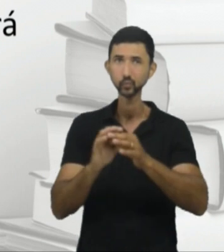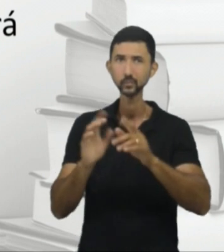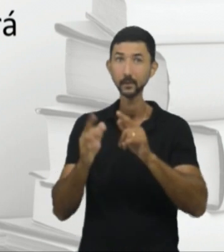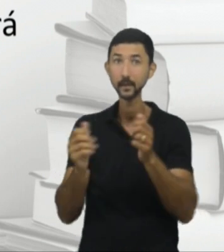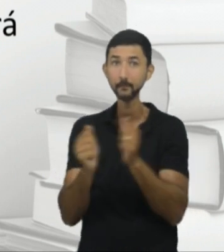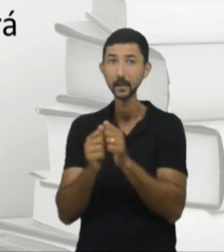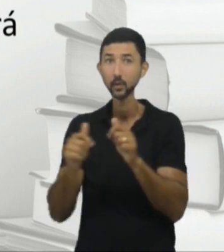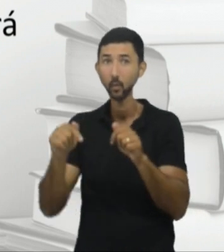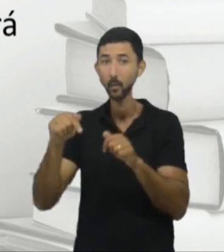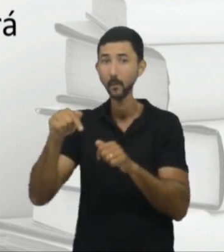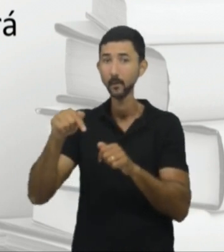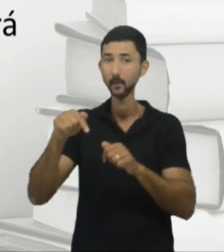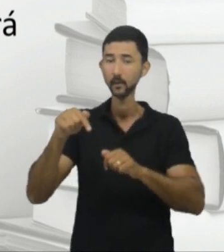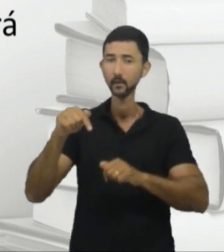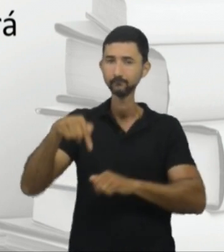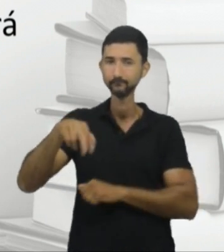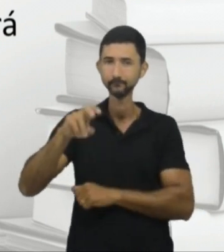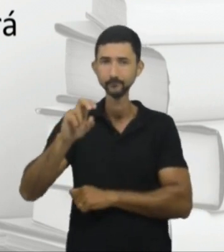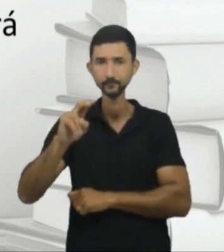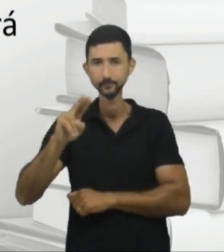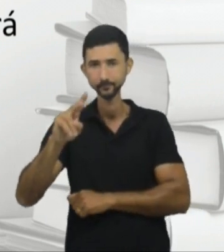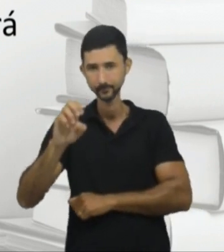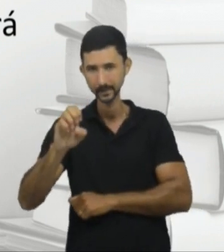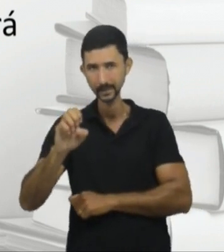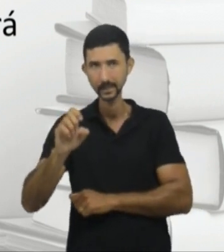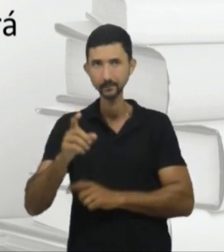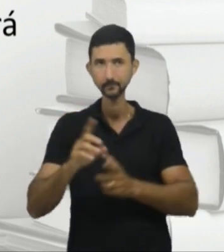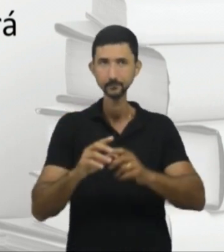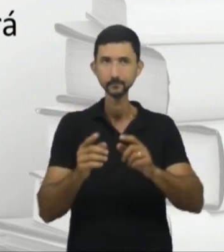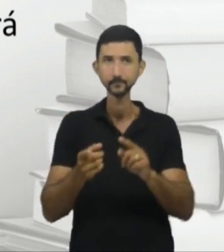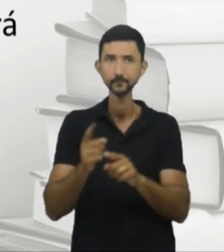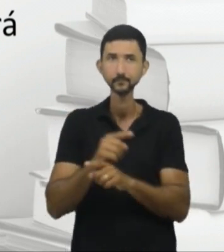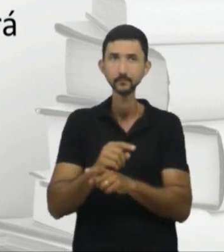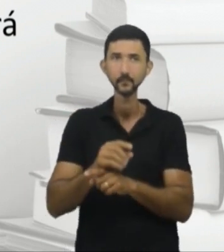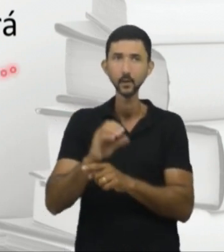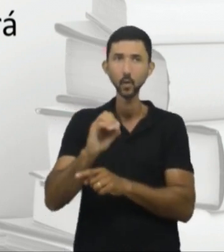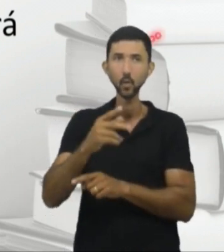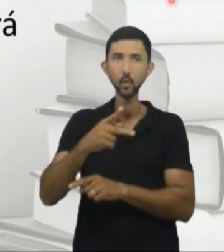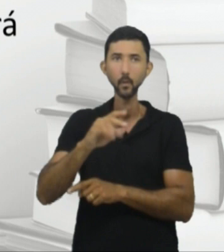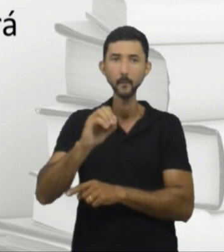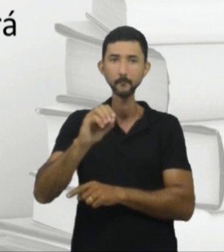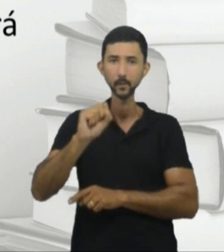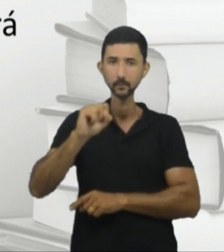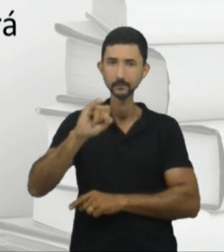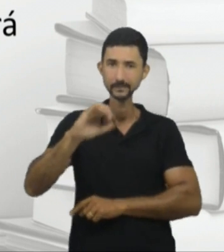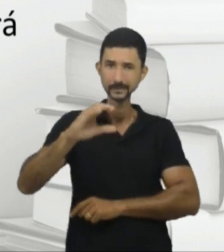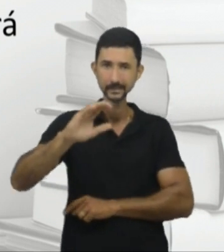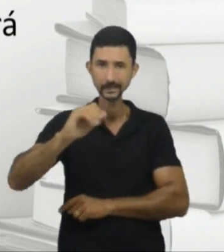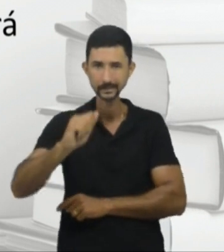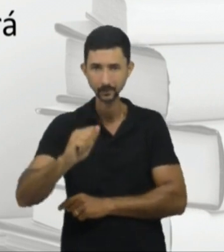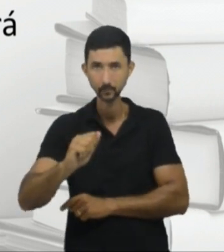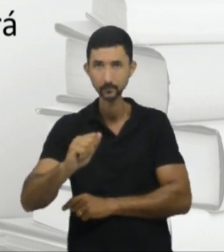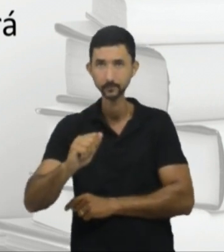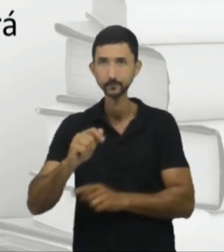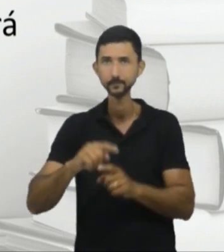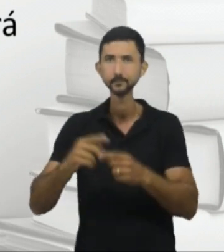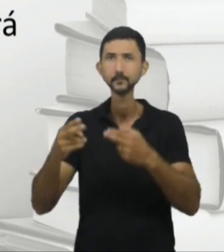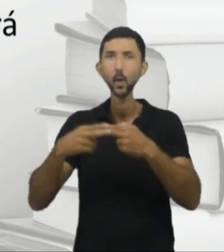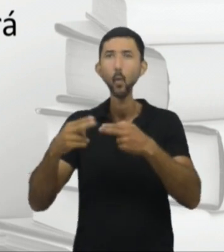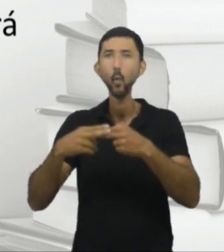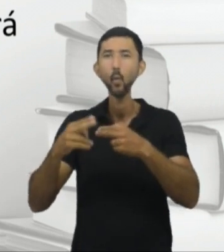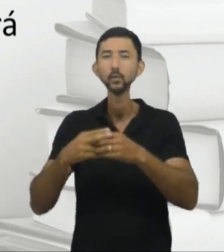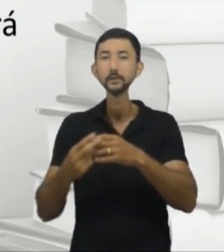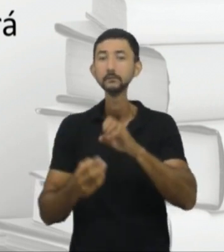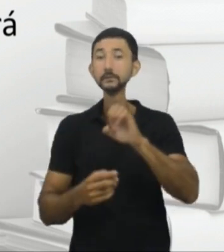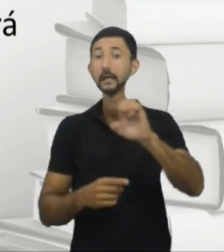que também, nós temos uma oposição novamente. E quando nós usamos